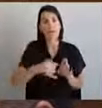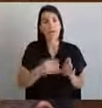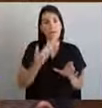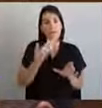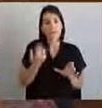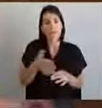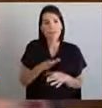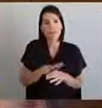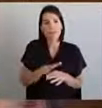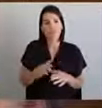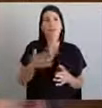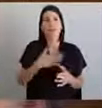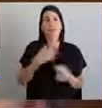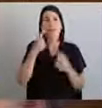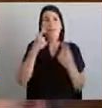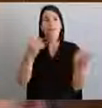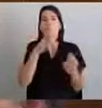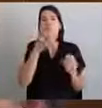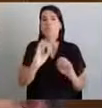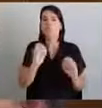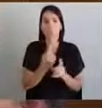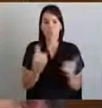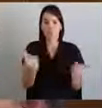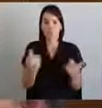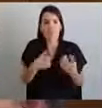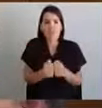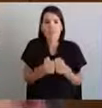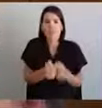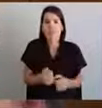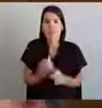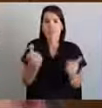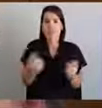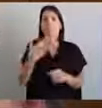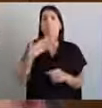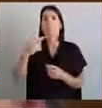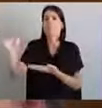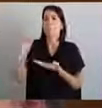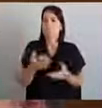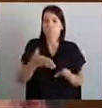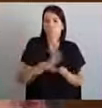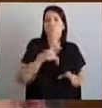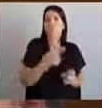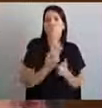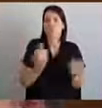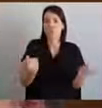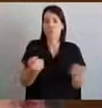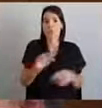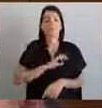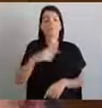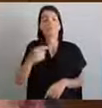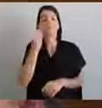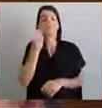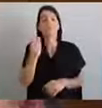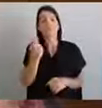instância em que pôde? Porque não assumiu o Executivo desde o início que era para isto que o empréstimo servia? Como justifica o Sr. Presidente a falta de